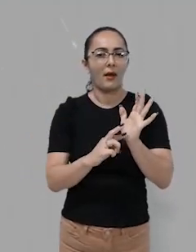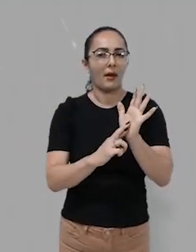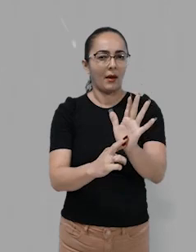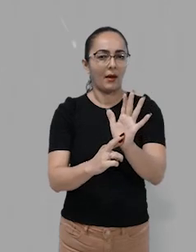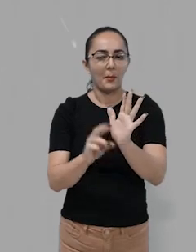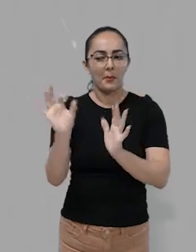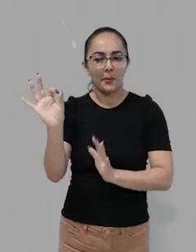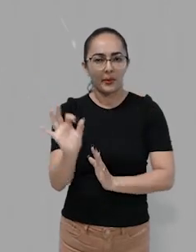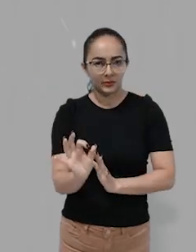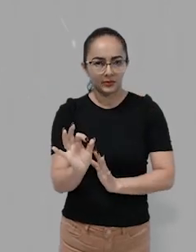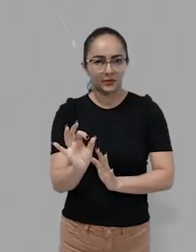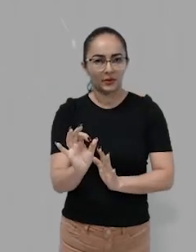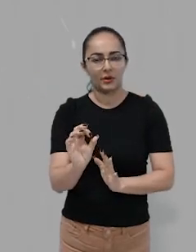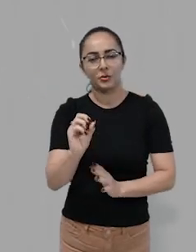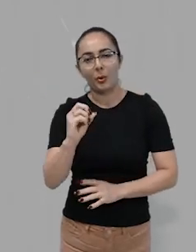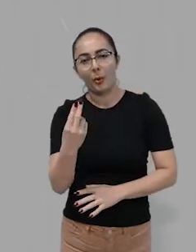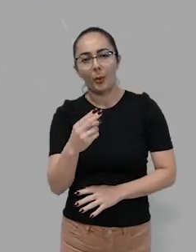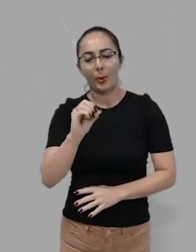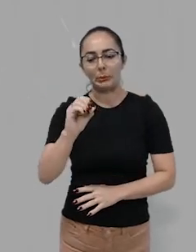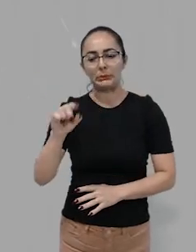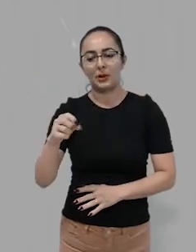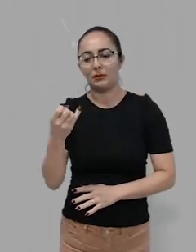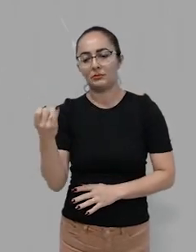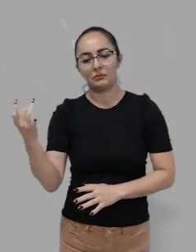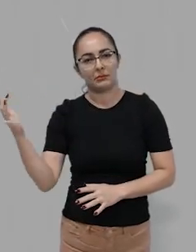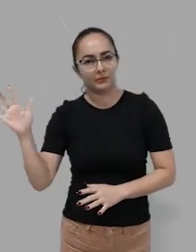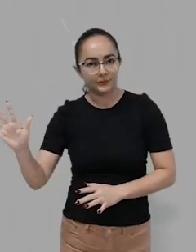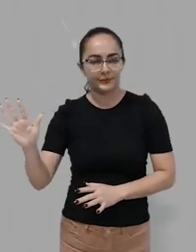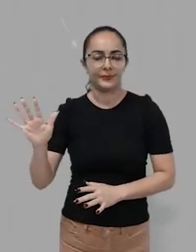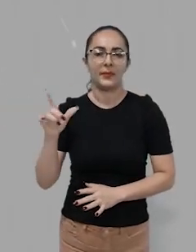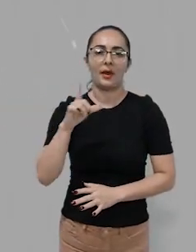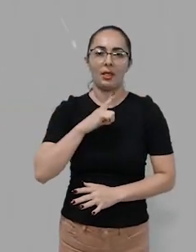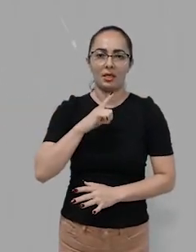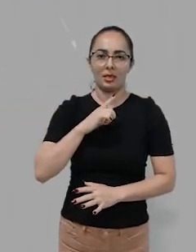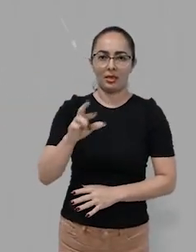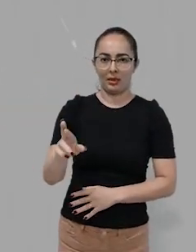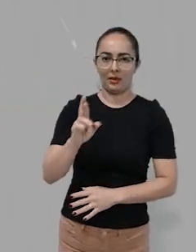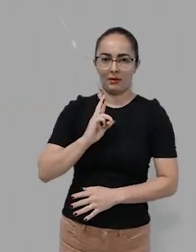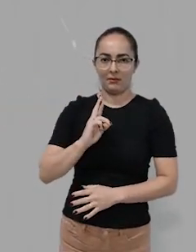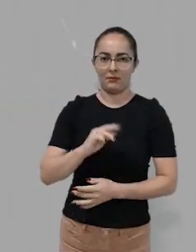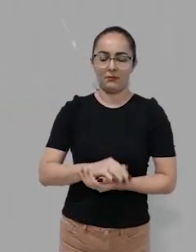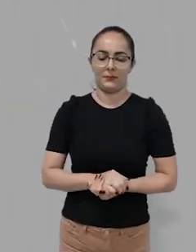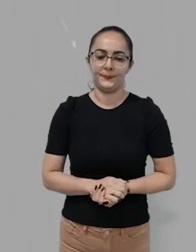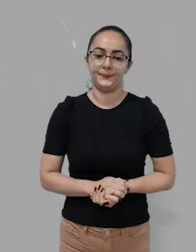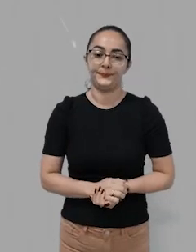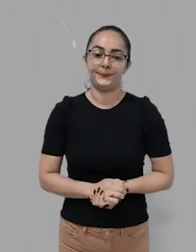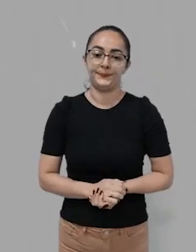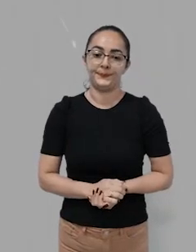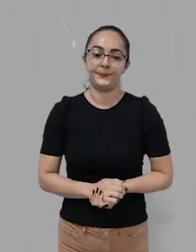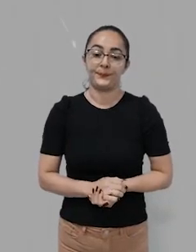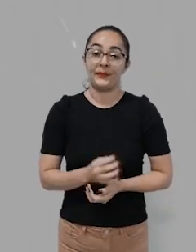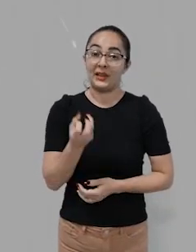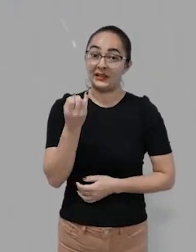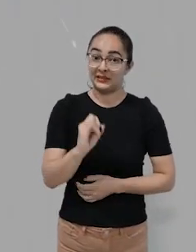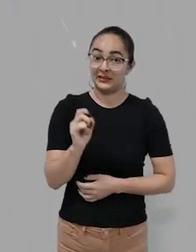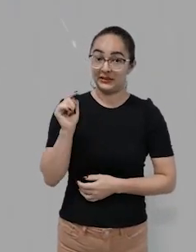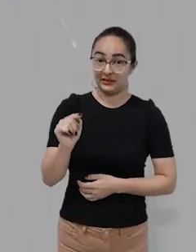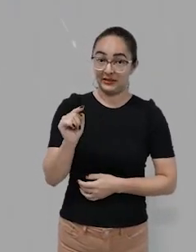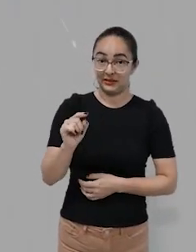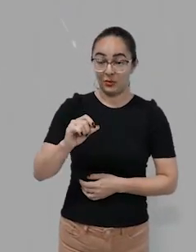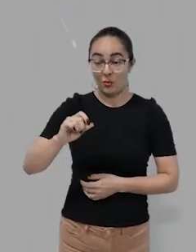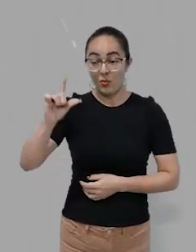vai dar um resultado decimal, que multiplicando por 100%, nós vamos ter uma porcentagem. Bom, se esse grau